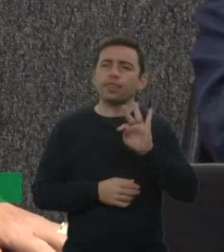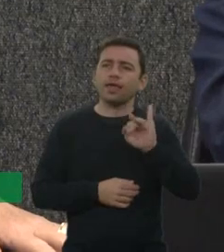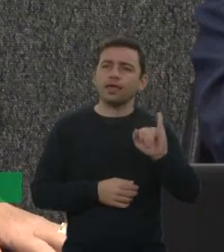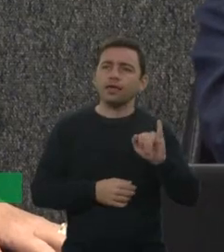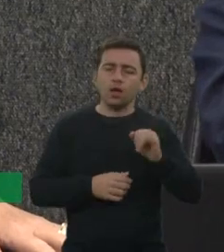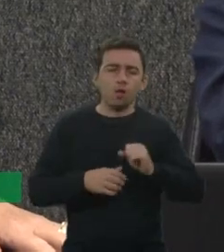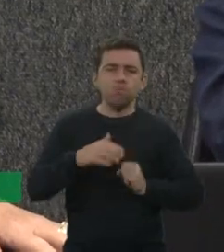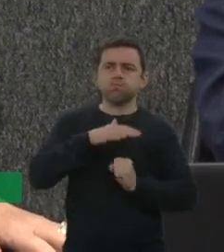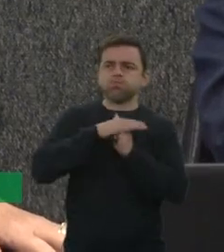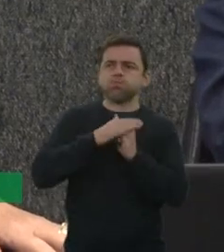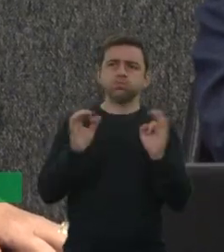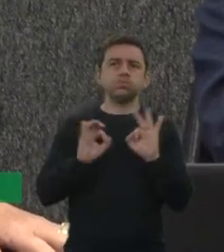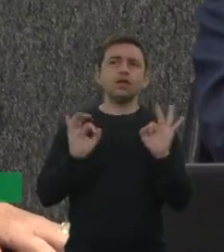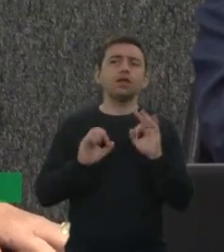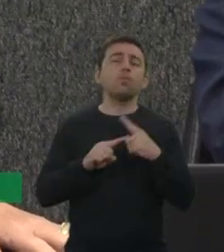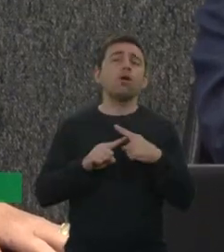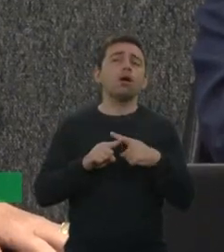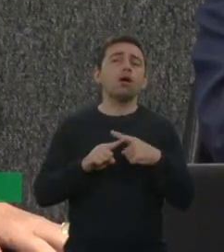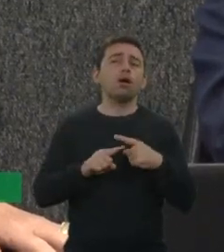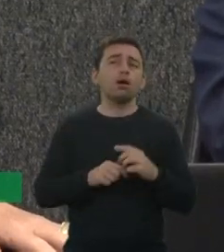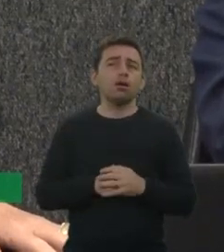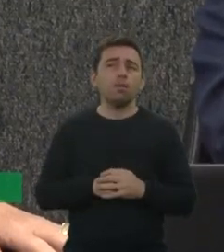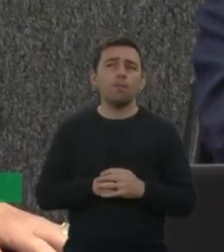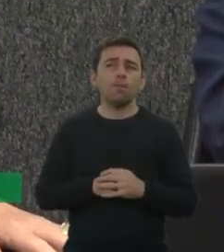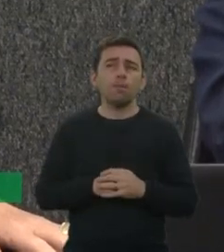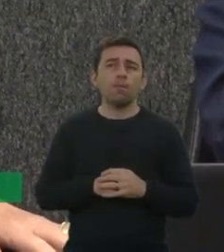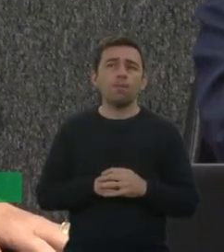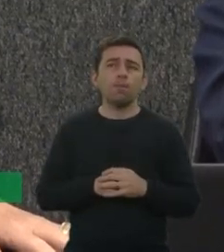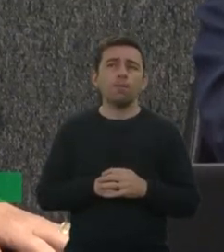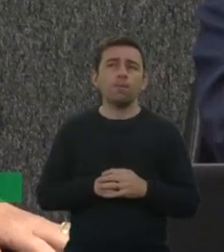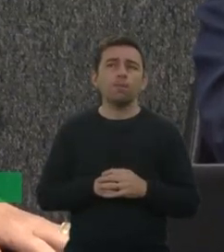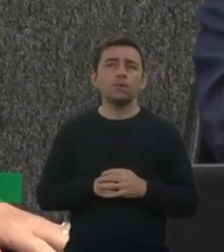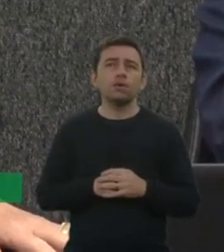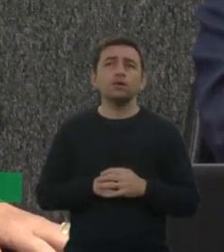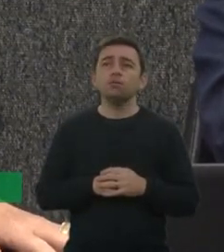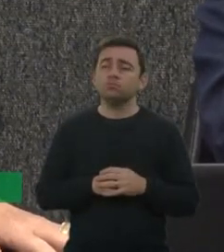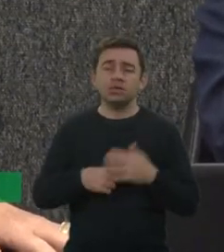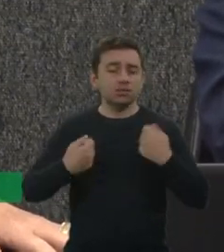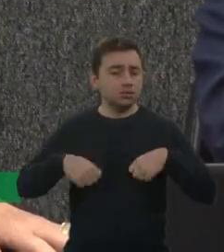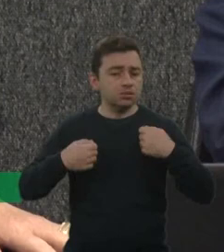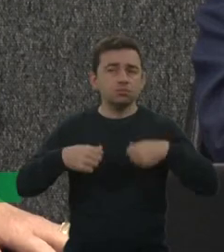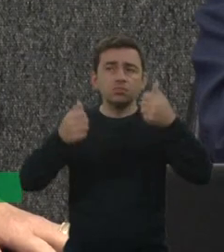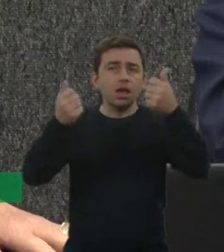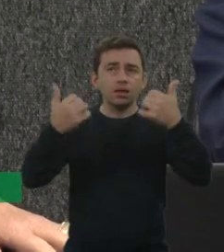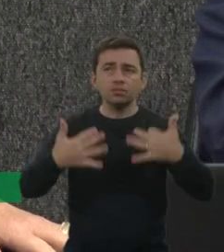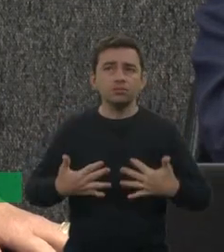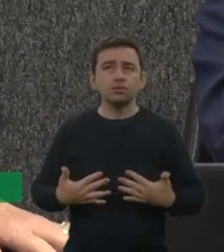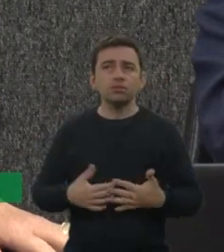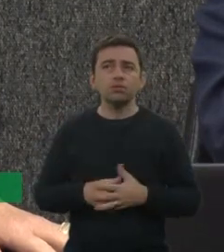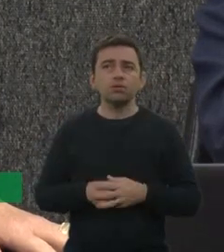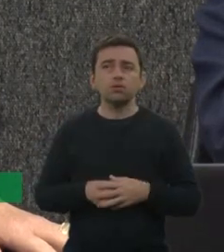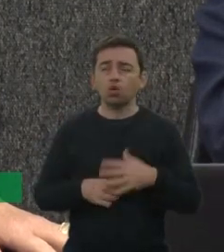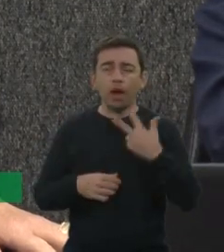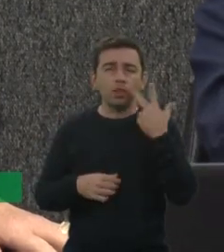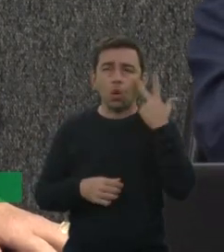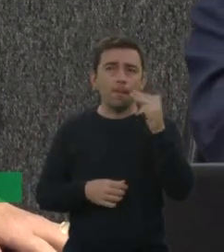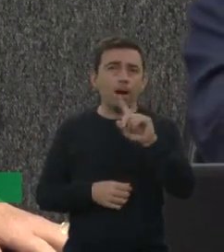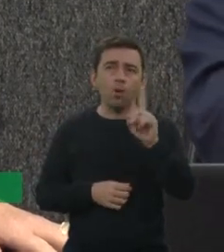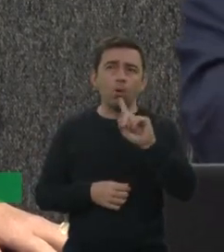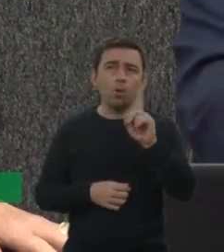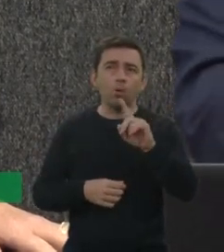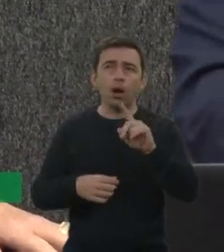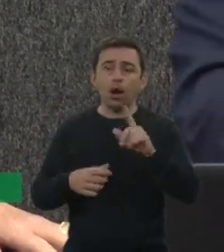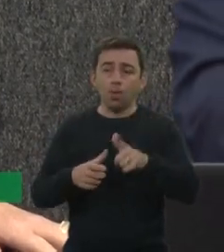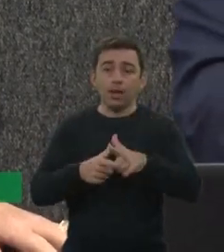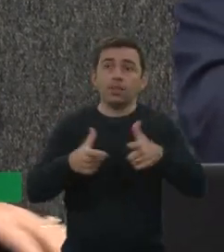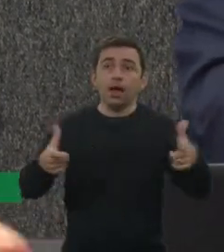médicas neonatologistas. Tem que ter uma explicação. Não é normal você aumentar os leitos